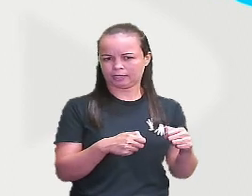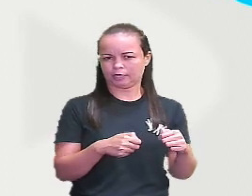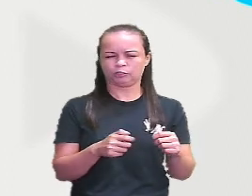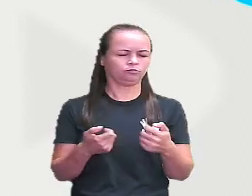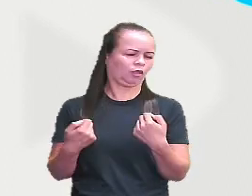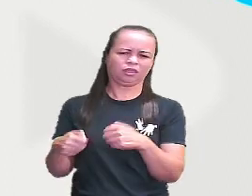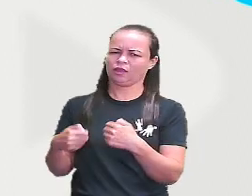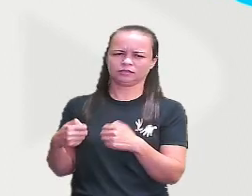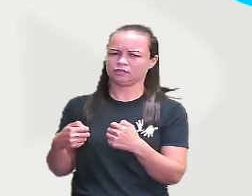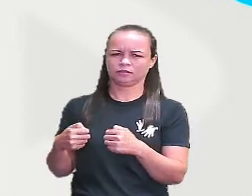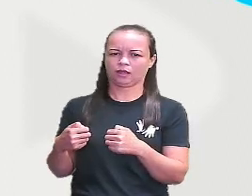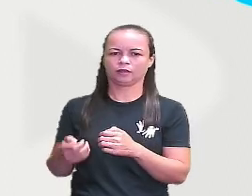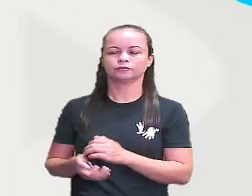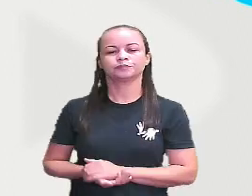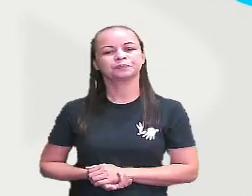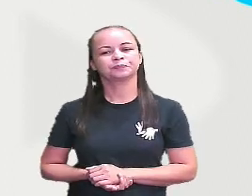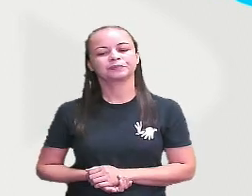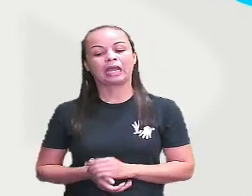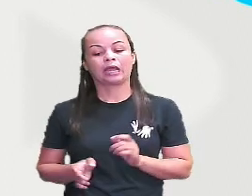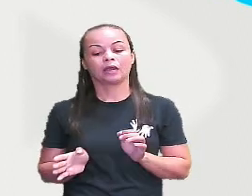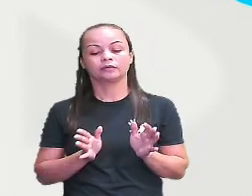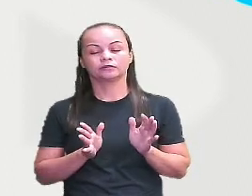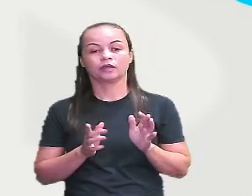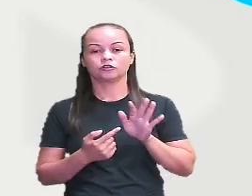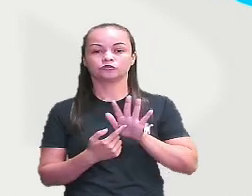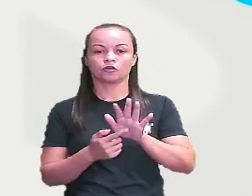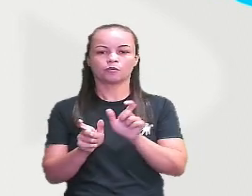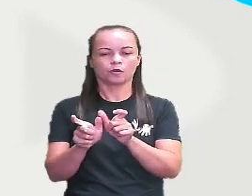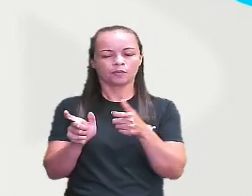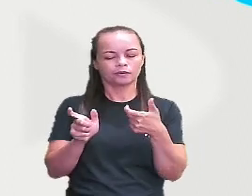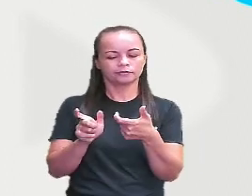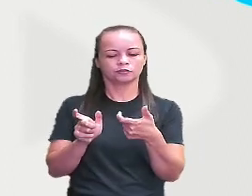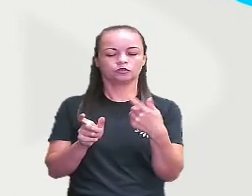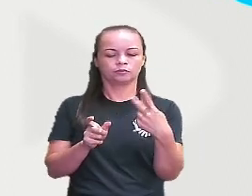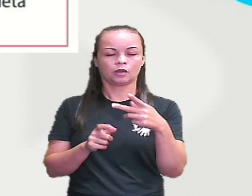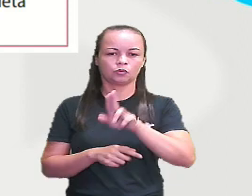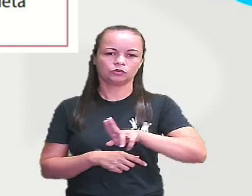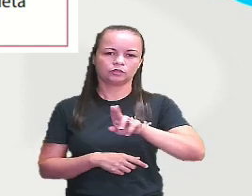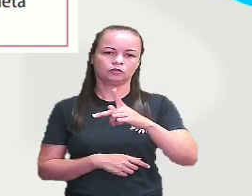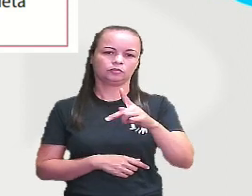Desnecessário. E aí a gente forma os antônimos dessas palavras utilizando aí o prefixo.